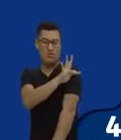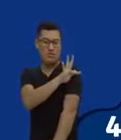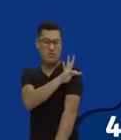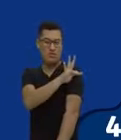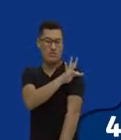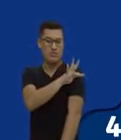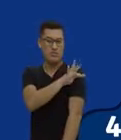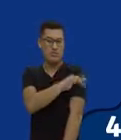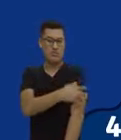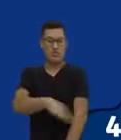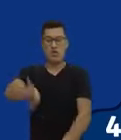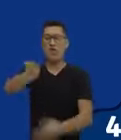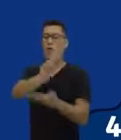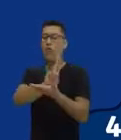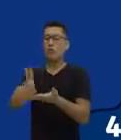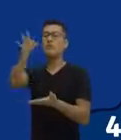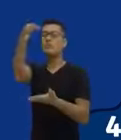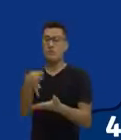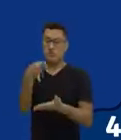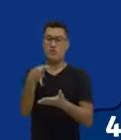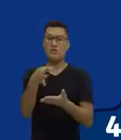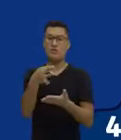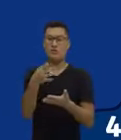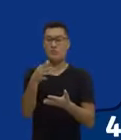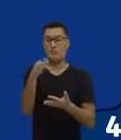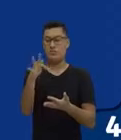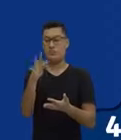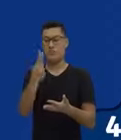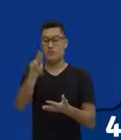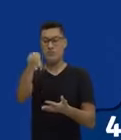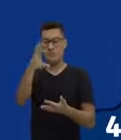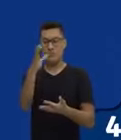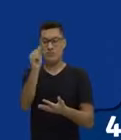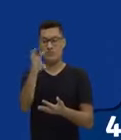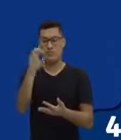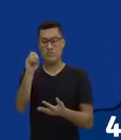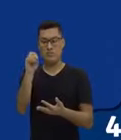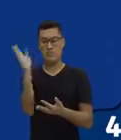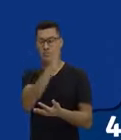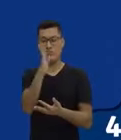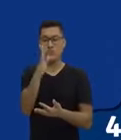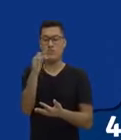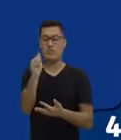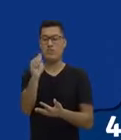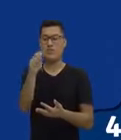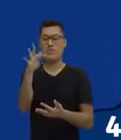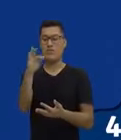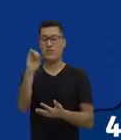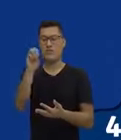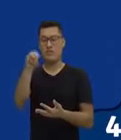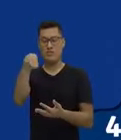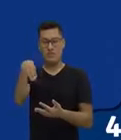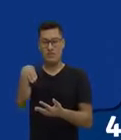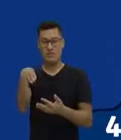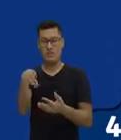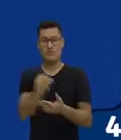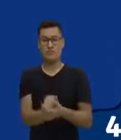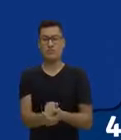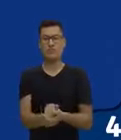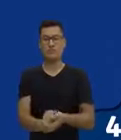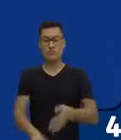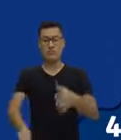nome mais correto é função afim. Tá? Formalmente, escrevemos que uma função f dos reais